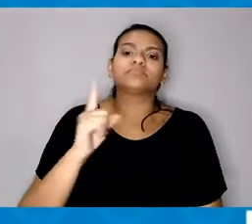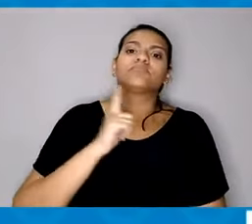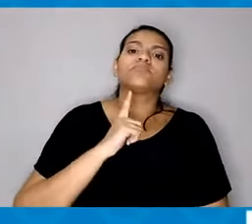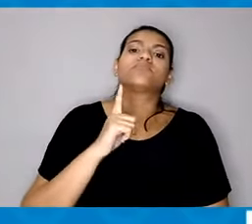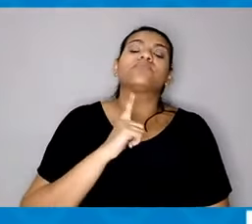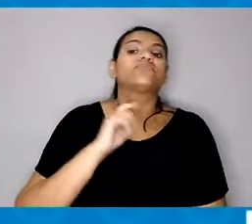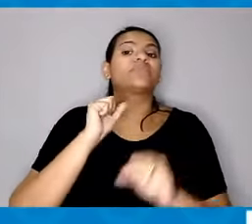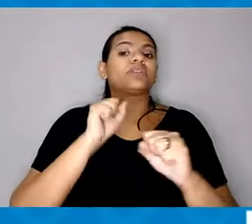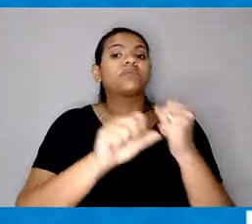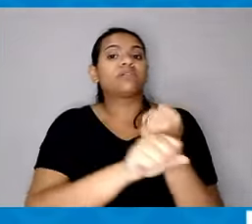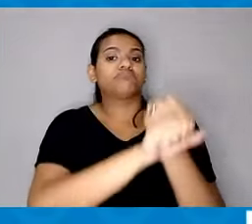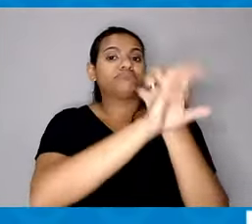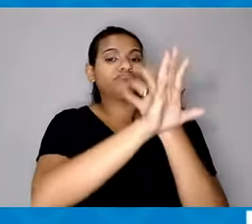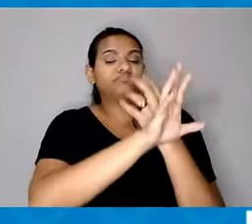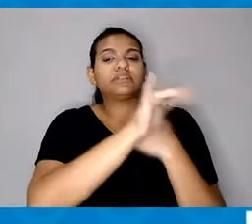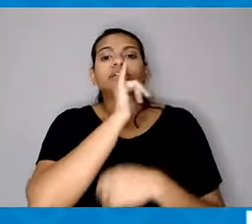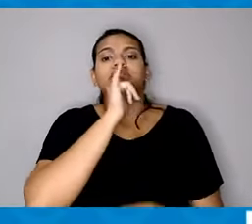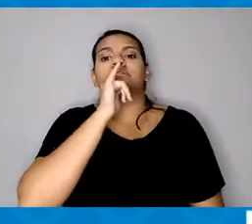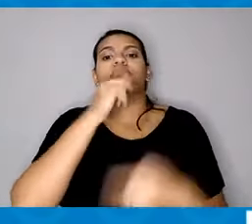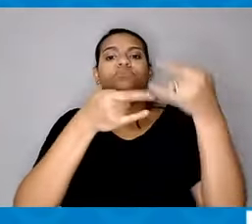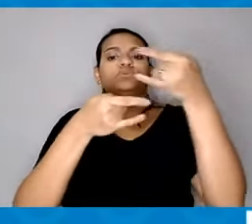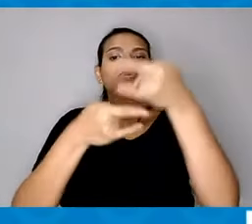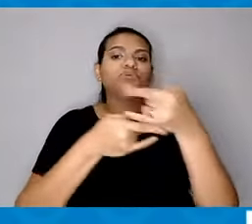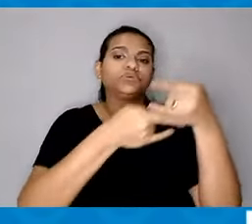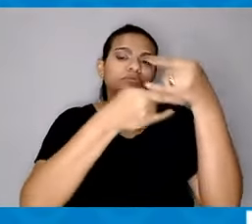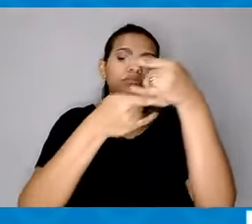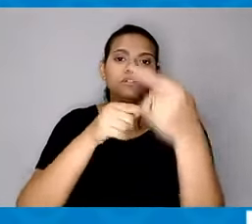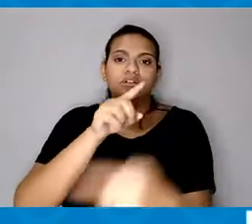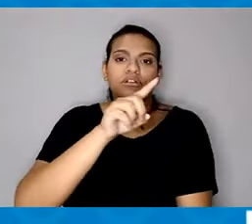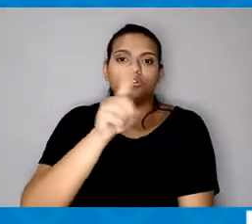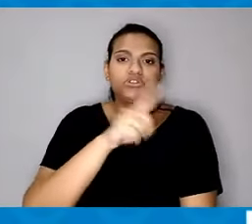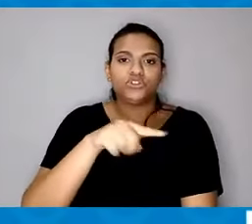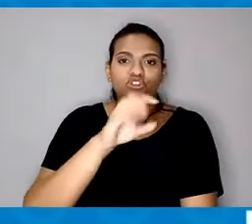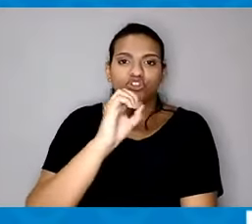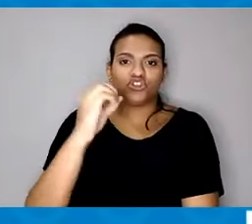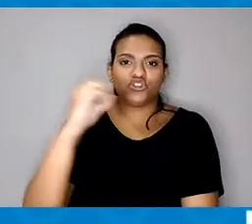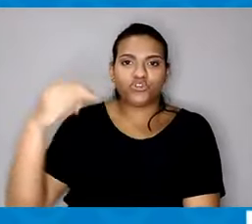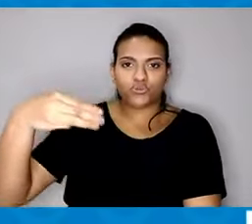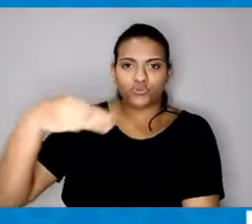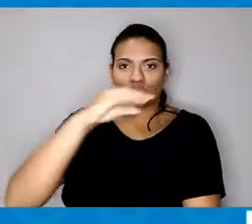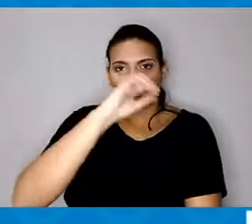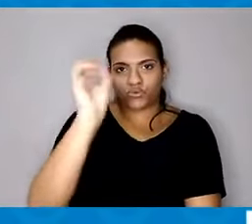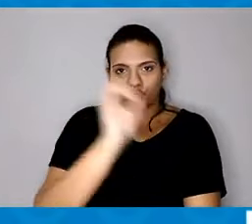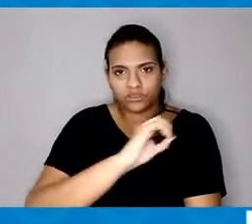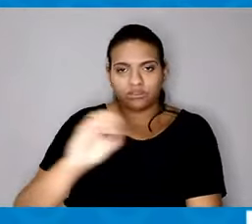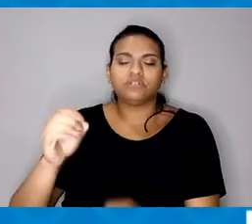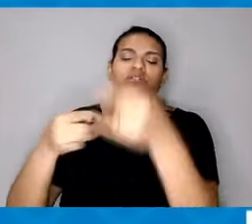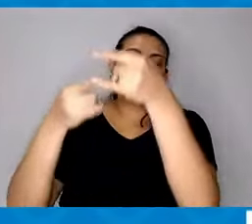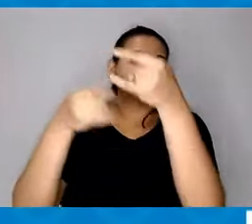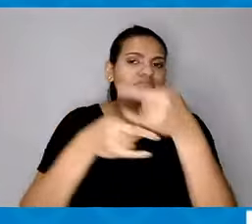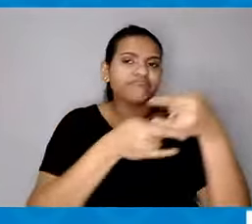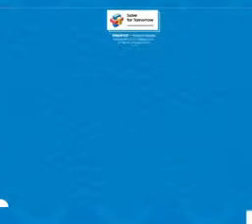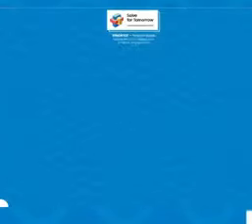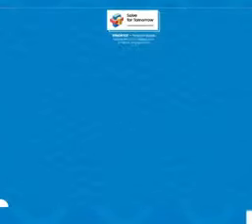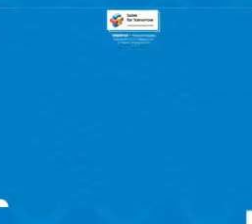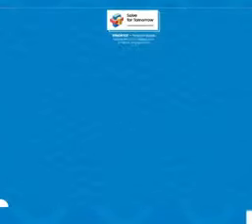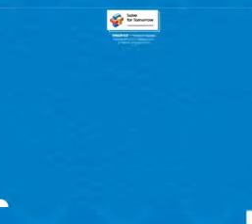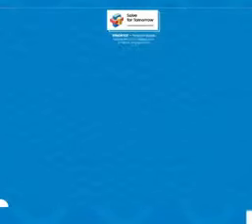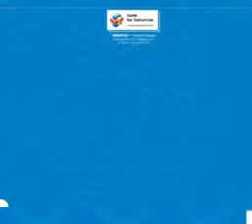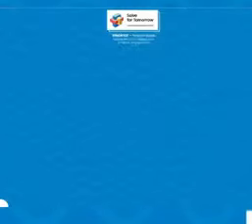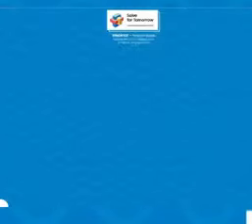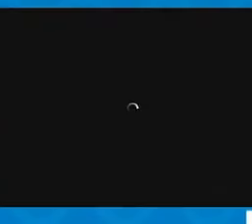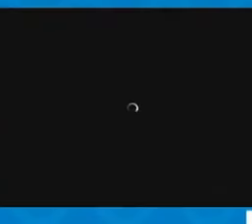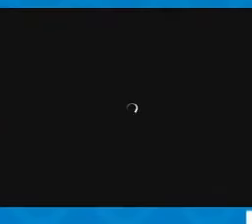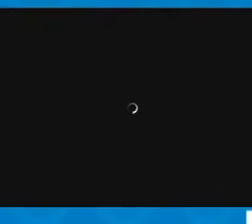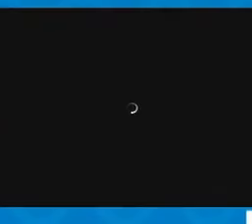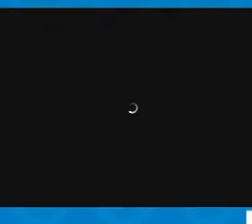como o Zoom ou como essa rede que nós estamos aqui gratuitamente por uma certa duração temporal. Só